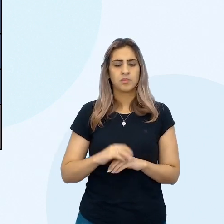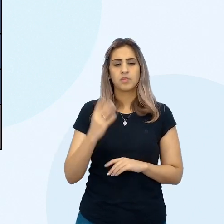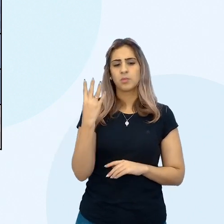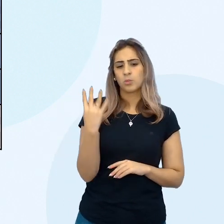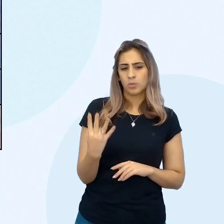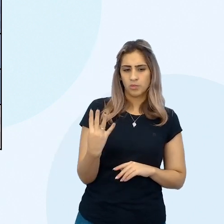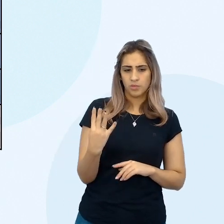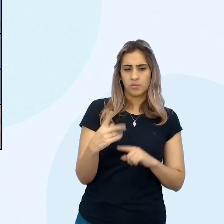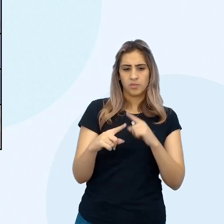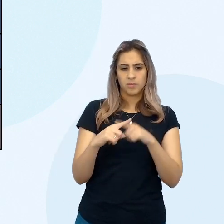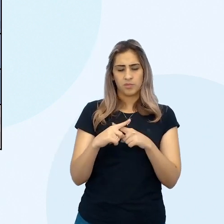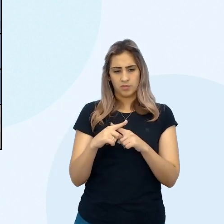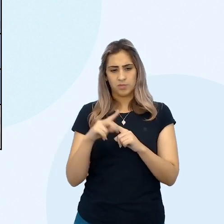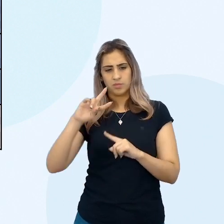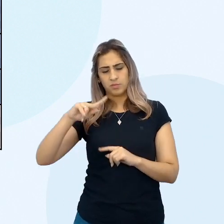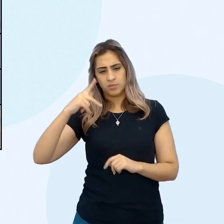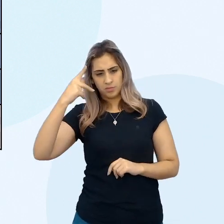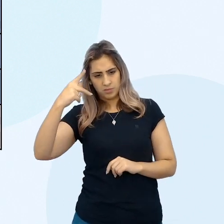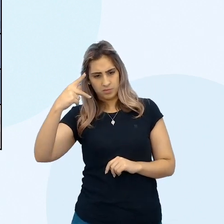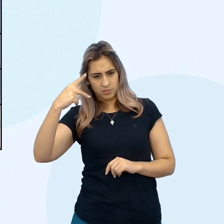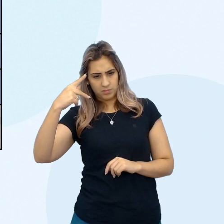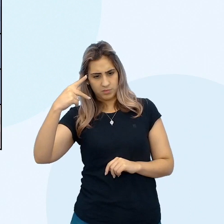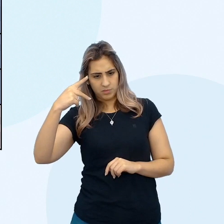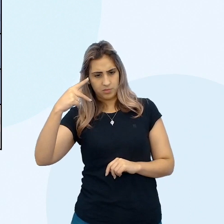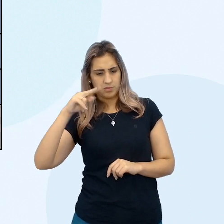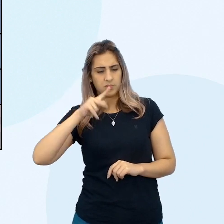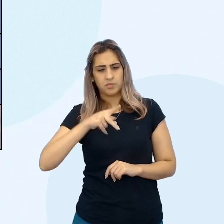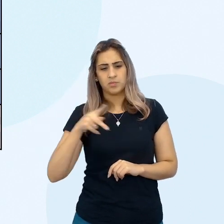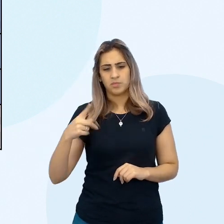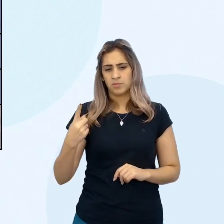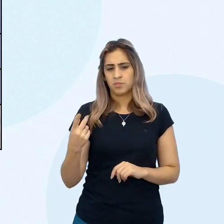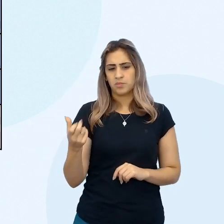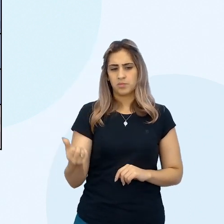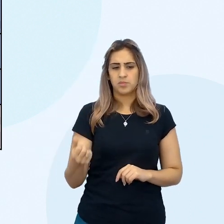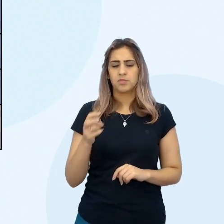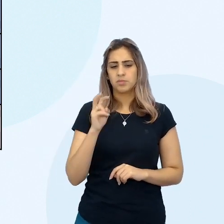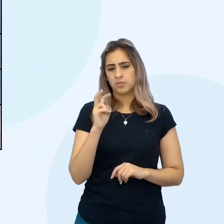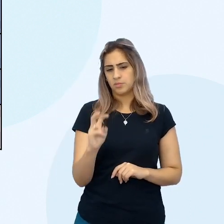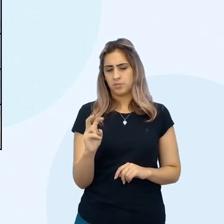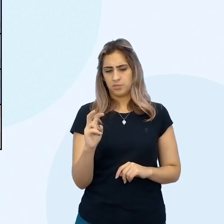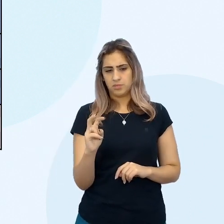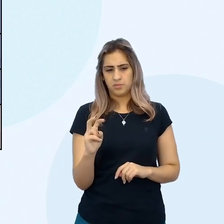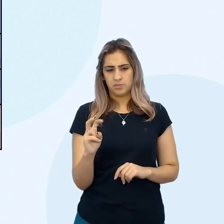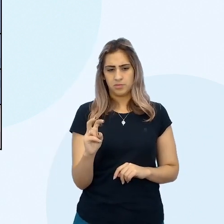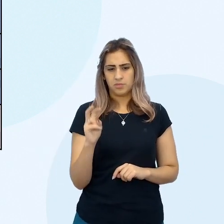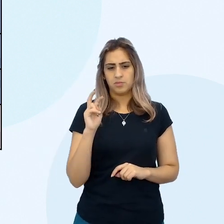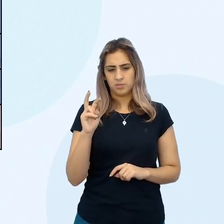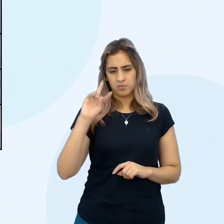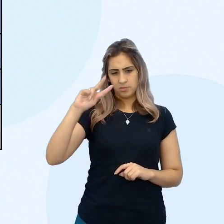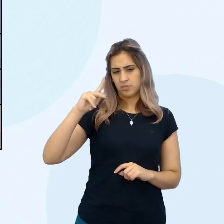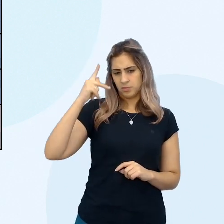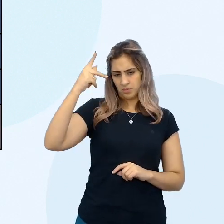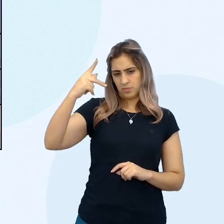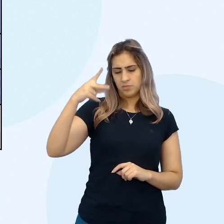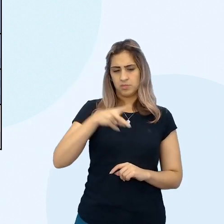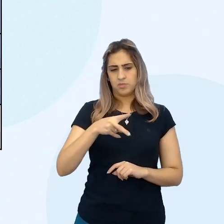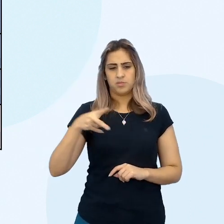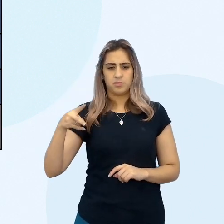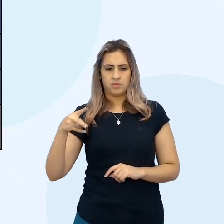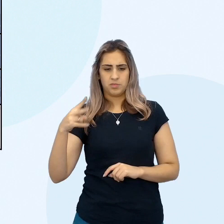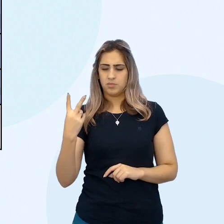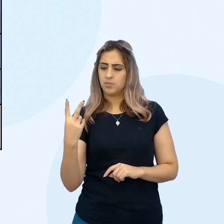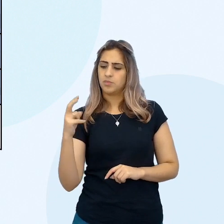linha, 4 ao quadrado, 4 vezes 4. 16, E a última linha, dia 5, 5 ao quadrado, costuma dar